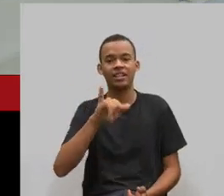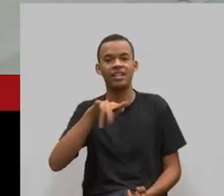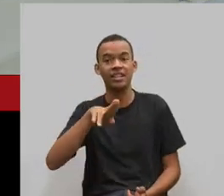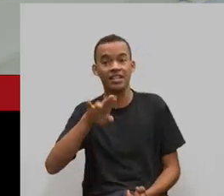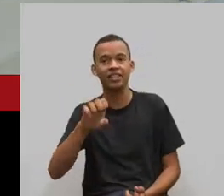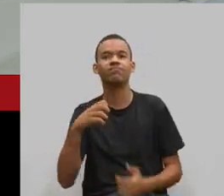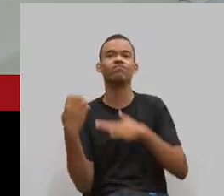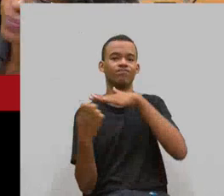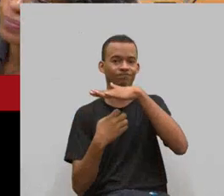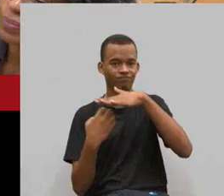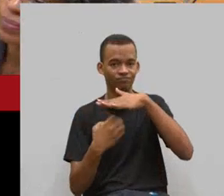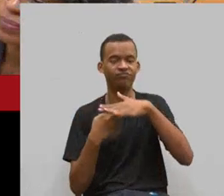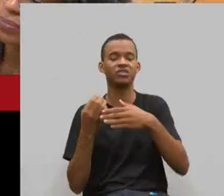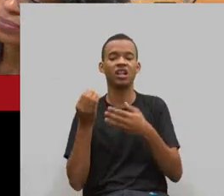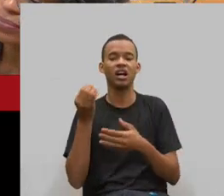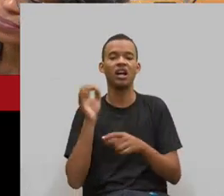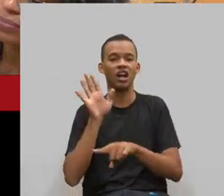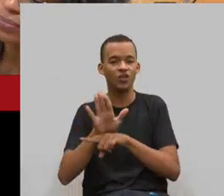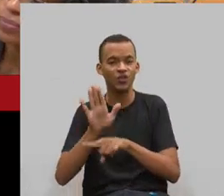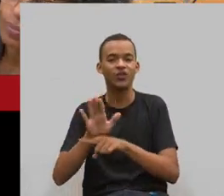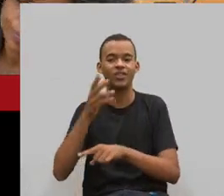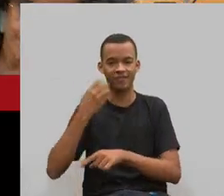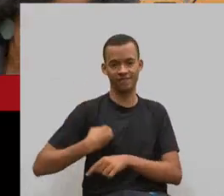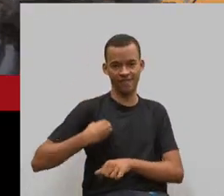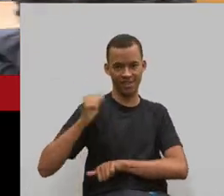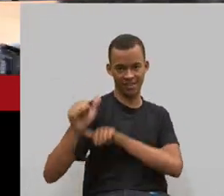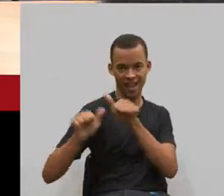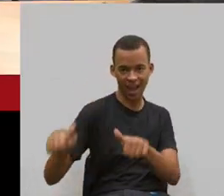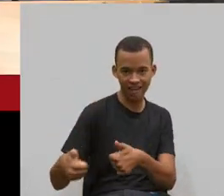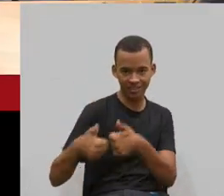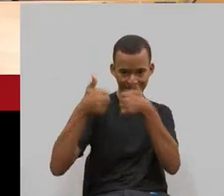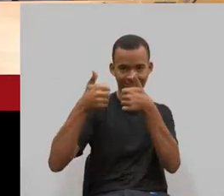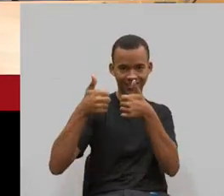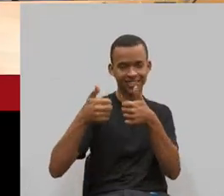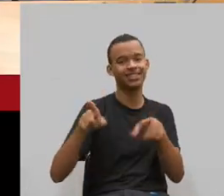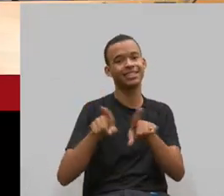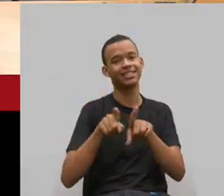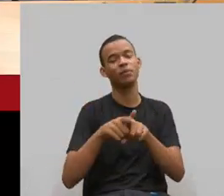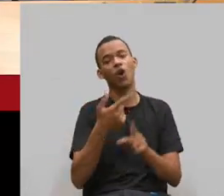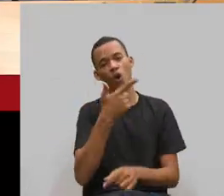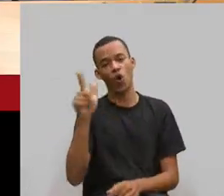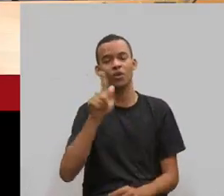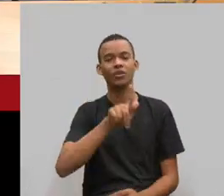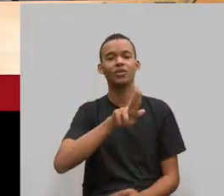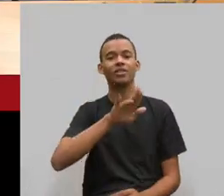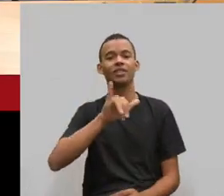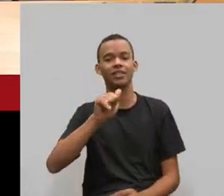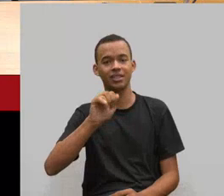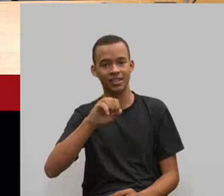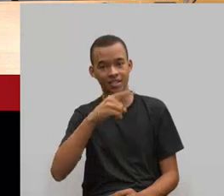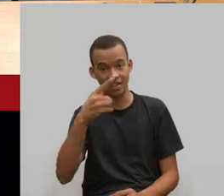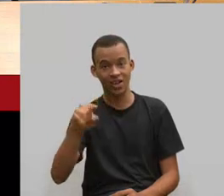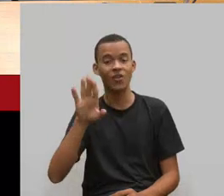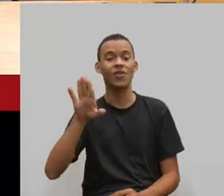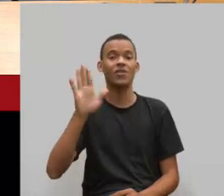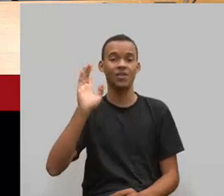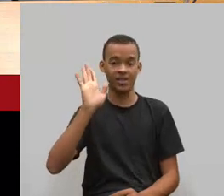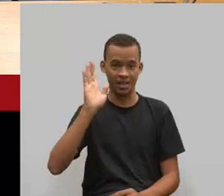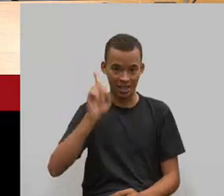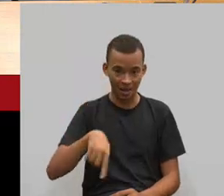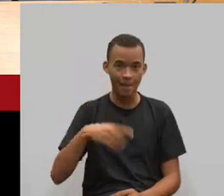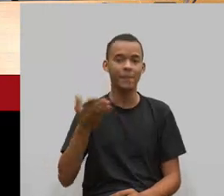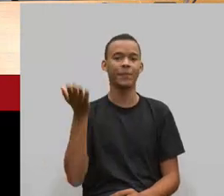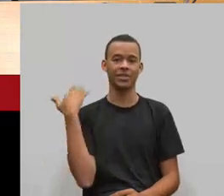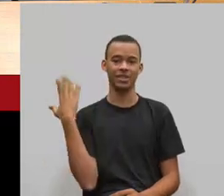pessoas cumprimentar aqui o buião que é o nosso ex-atleta jogador de futebol do Glorioso galo que tem sede em